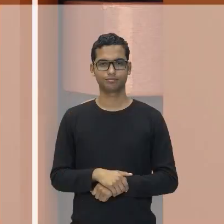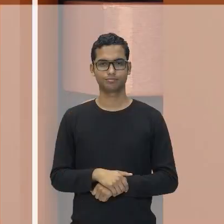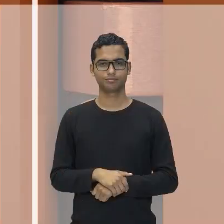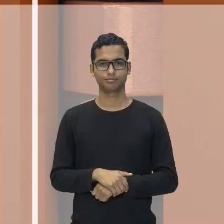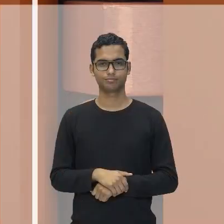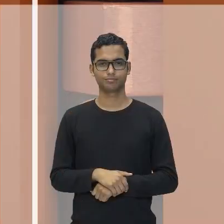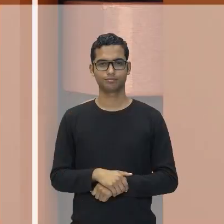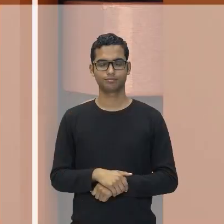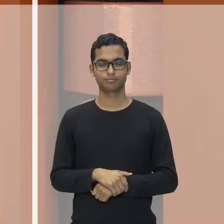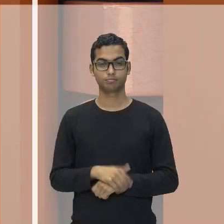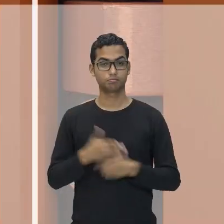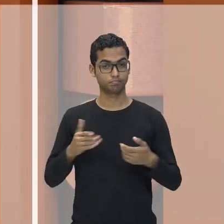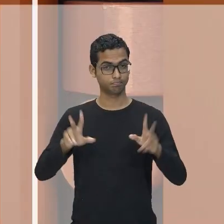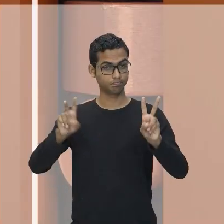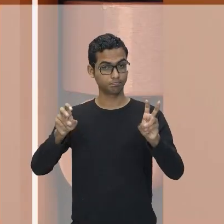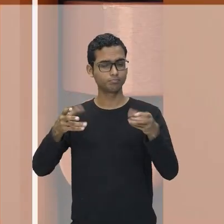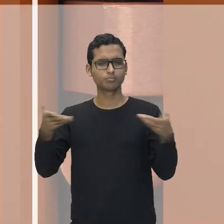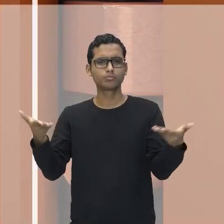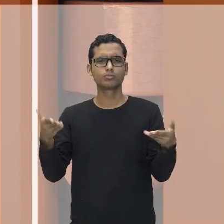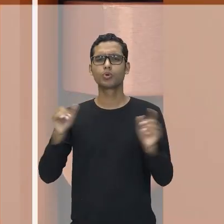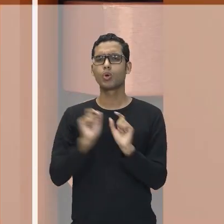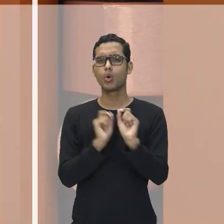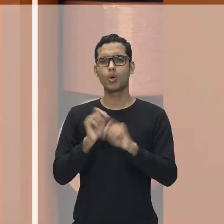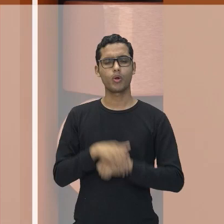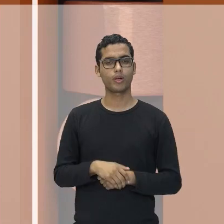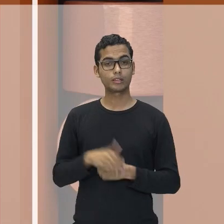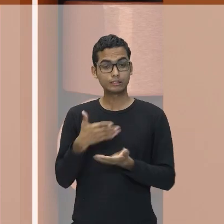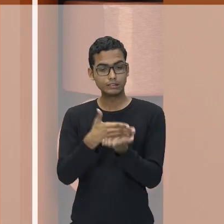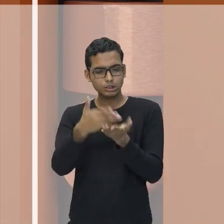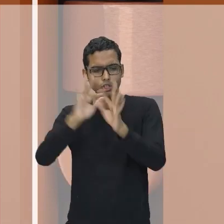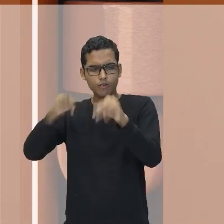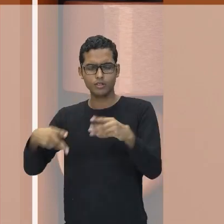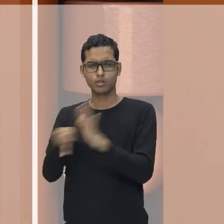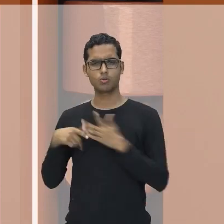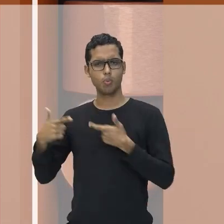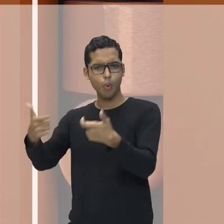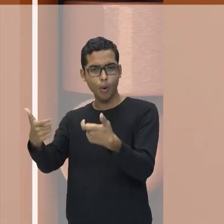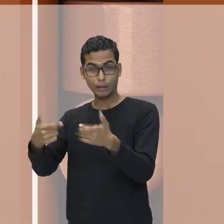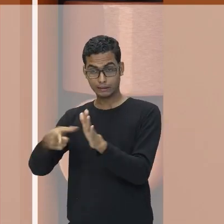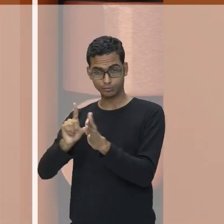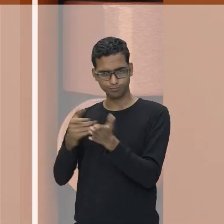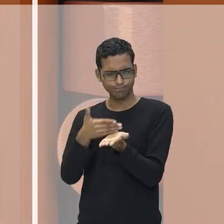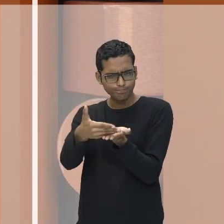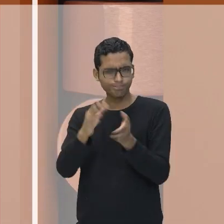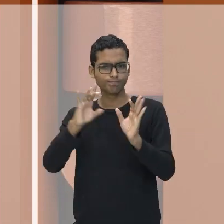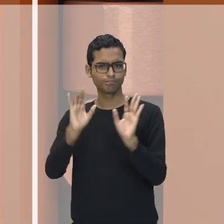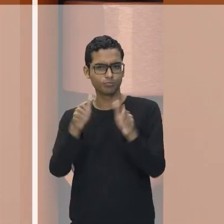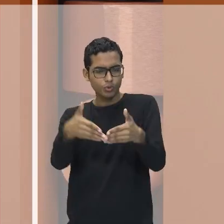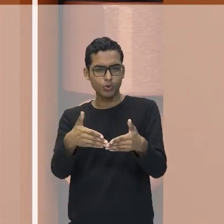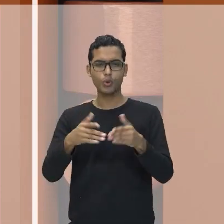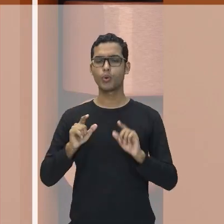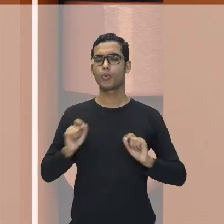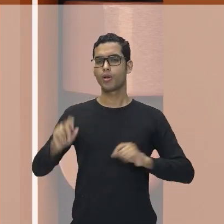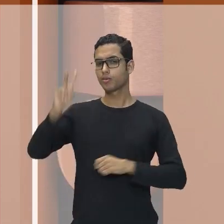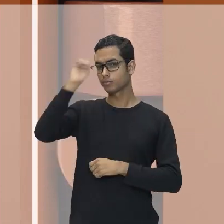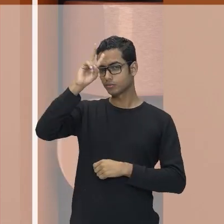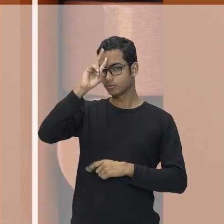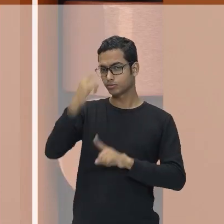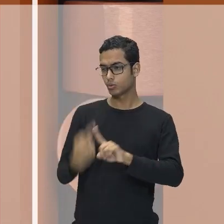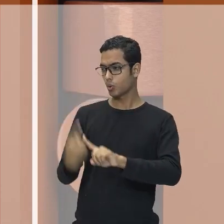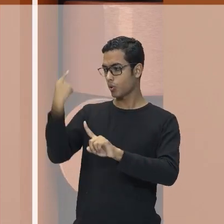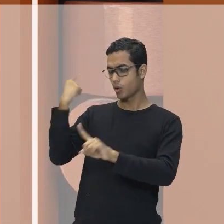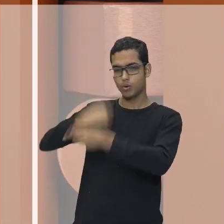Falaremos sobre o início do fim da guerra, mas antes da gente adentrar nesse conteúdo em específico, vamos relembrar lá